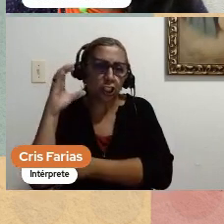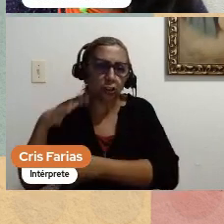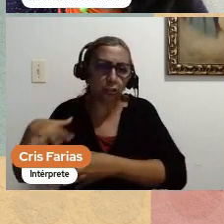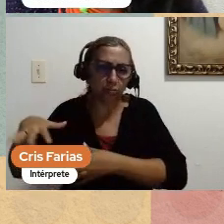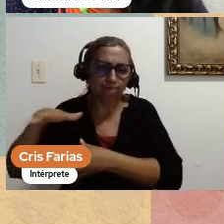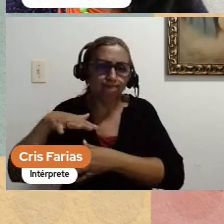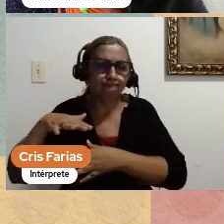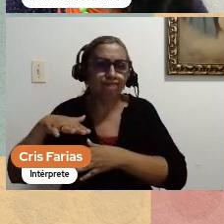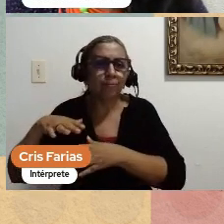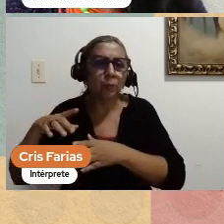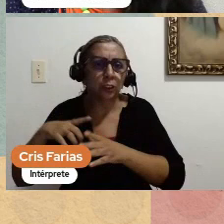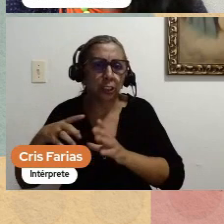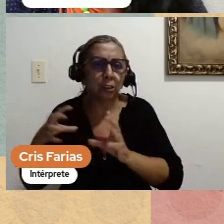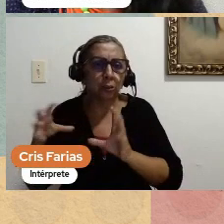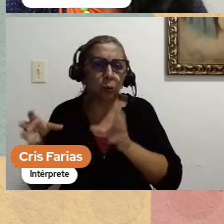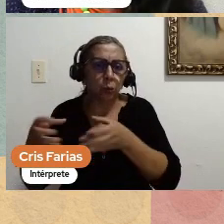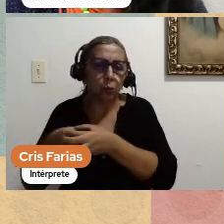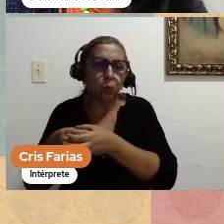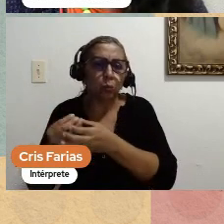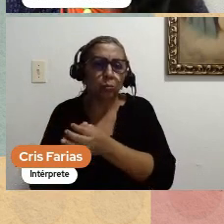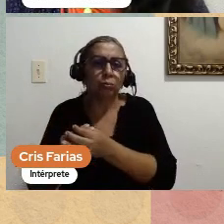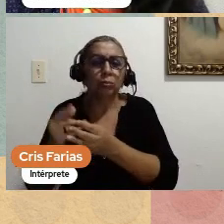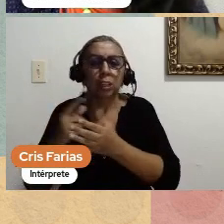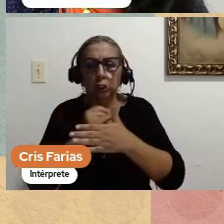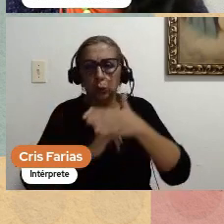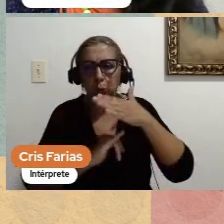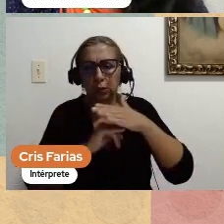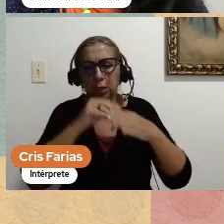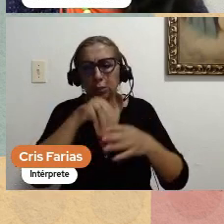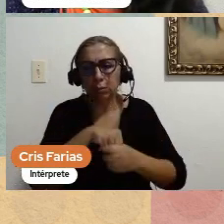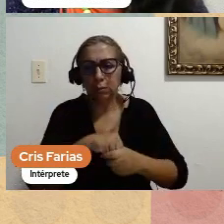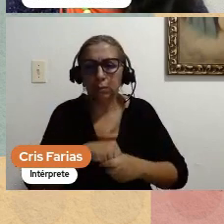estavam compondo a instituição,